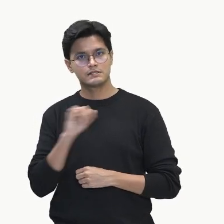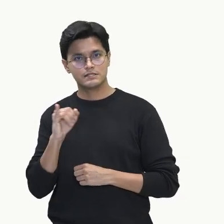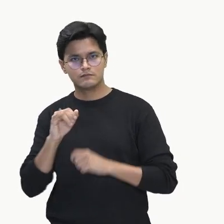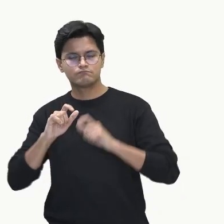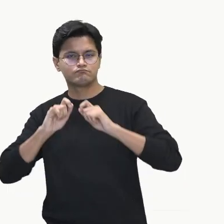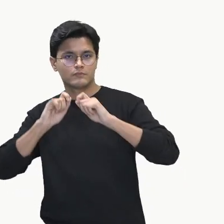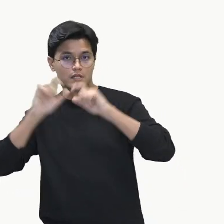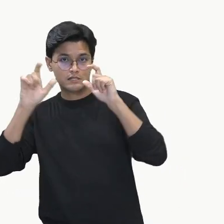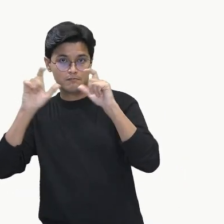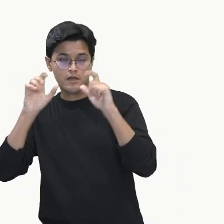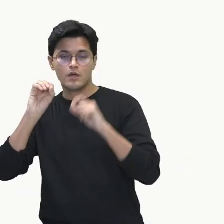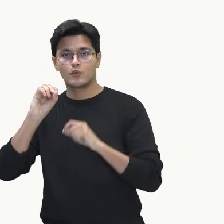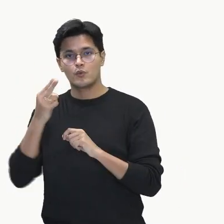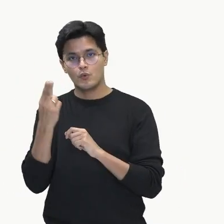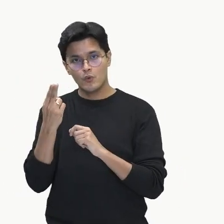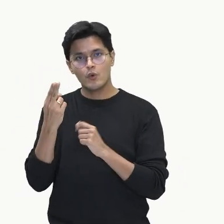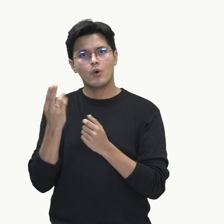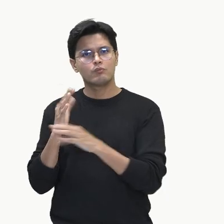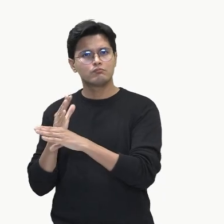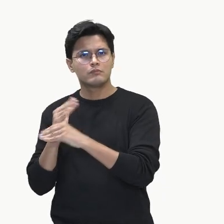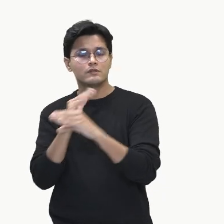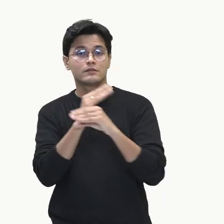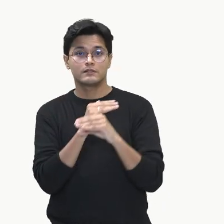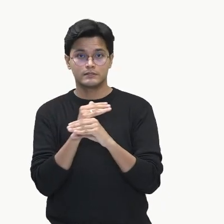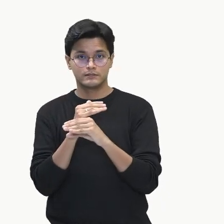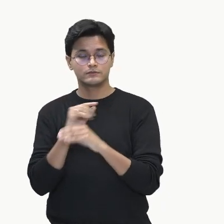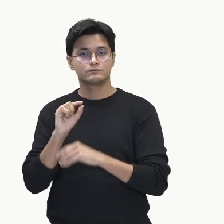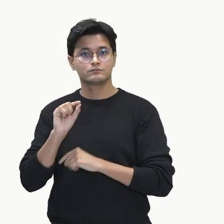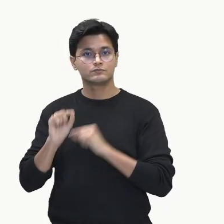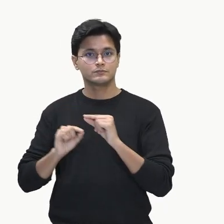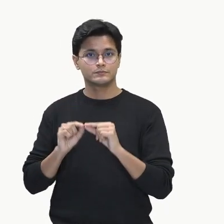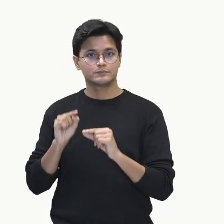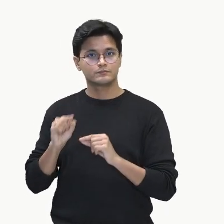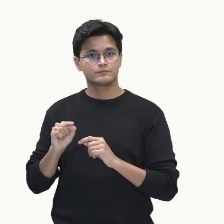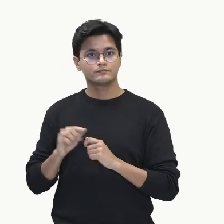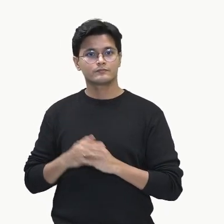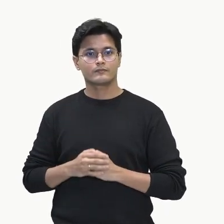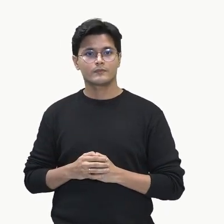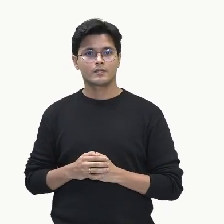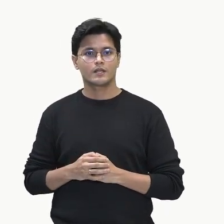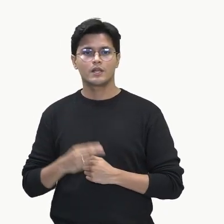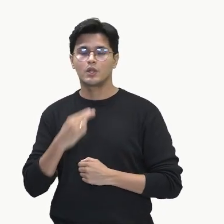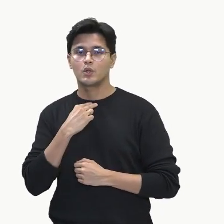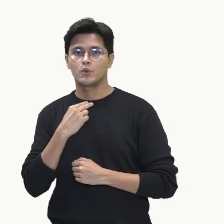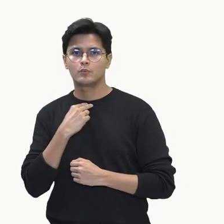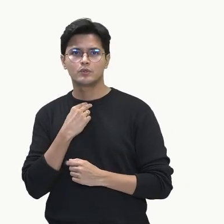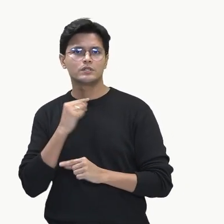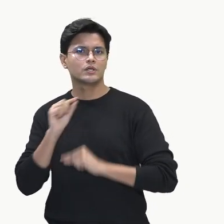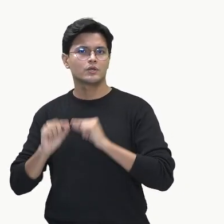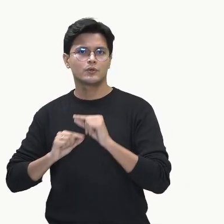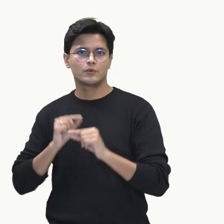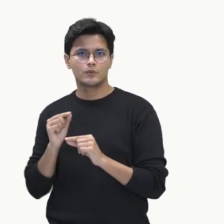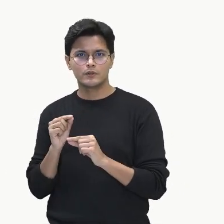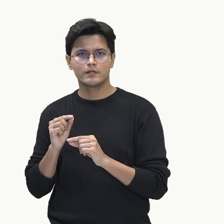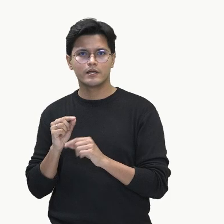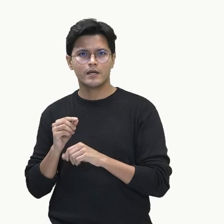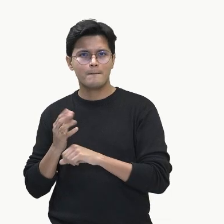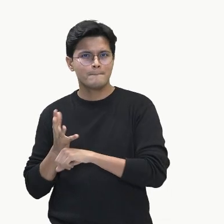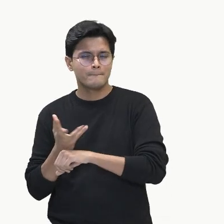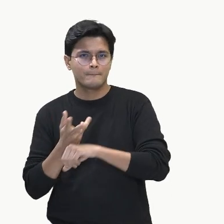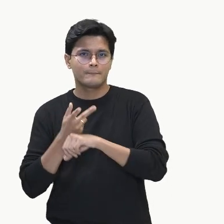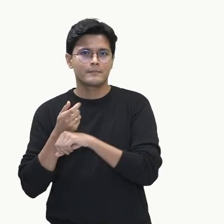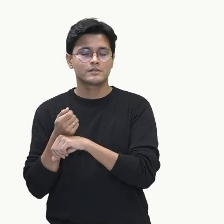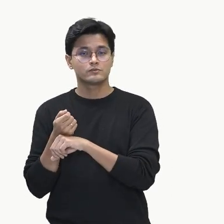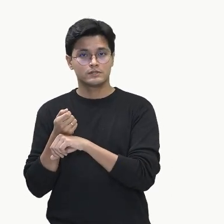despertos ou adormecidos, não devemos nunca nos deixar